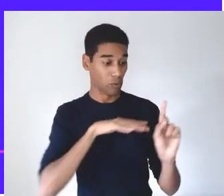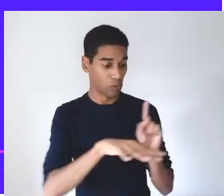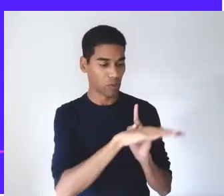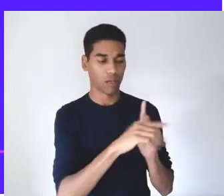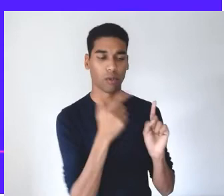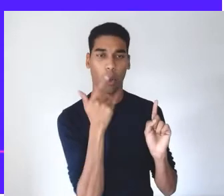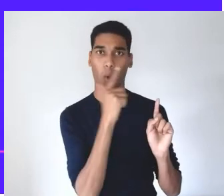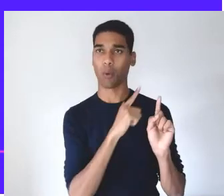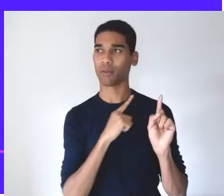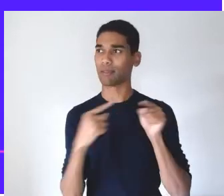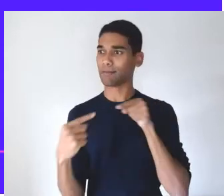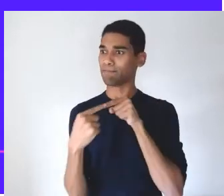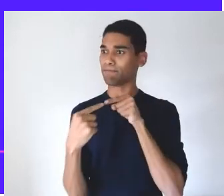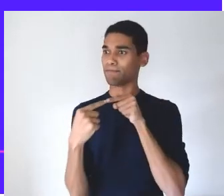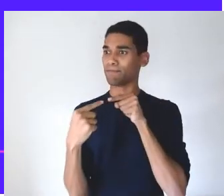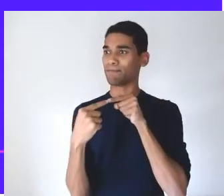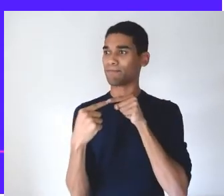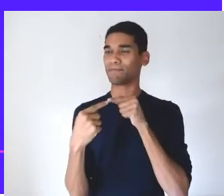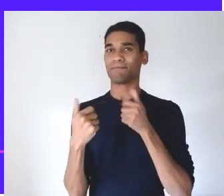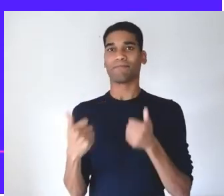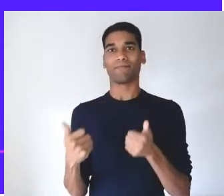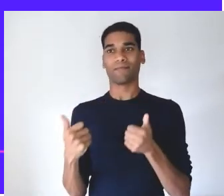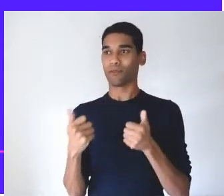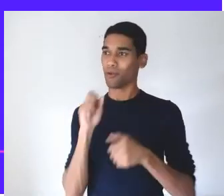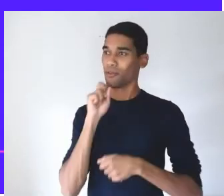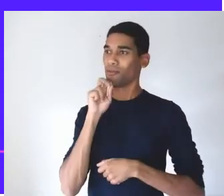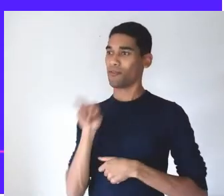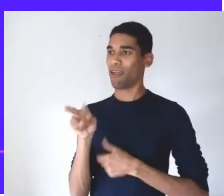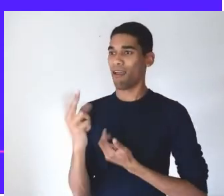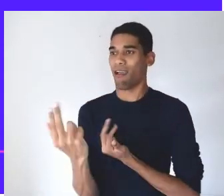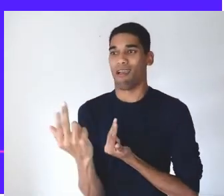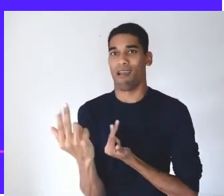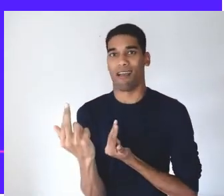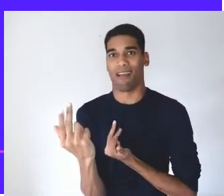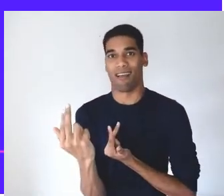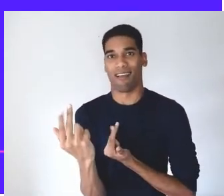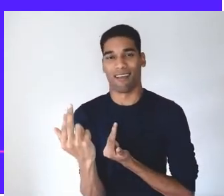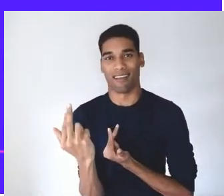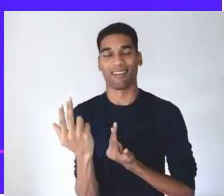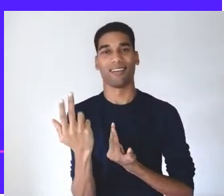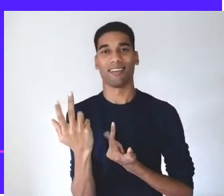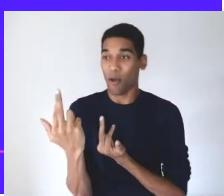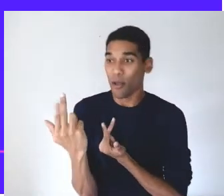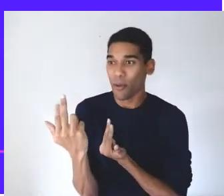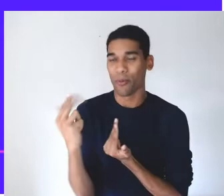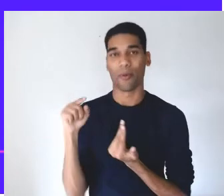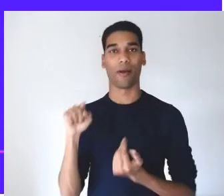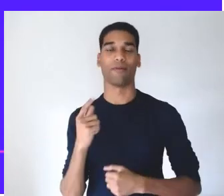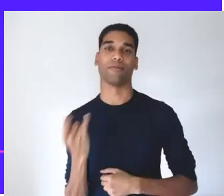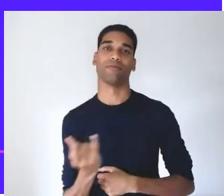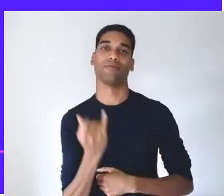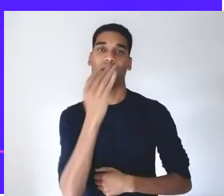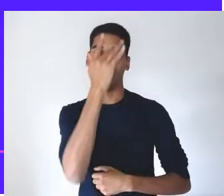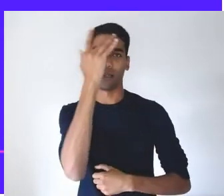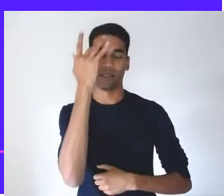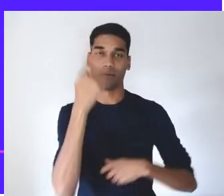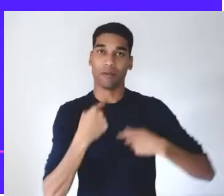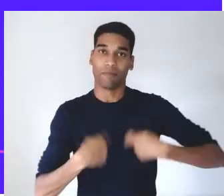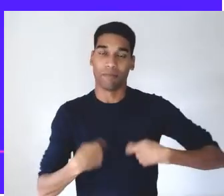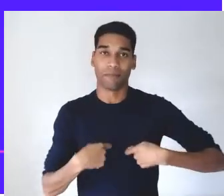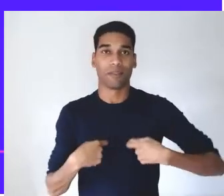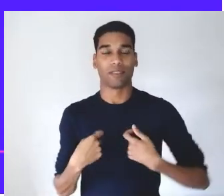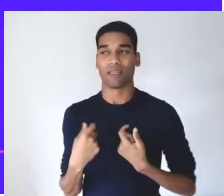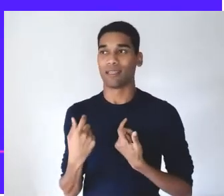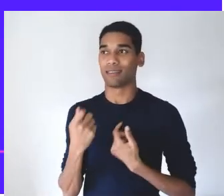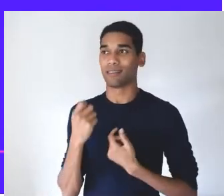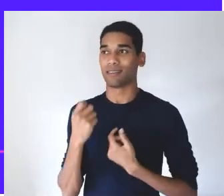conhecido e reconhecido de que identificação é importante, então as pessoas têm que se ver e se sentir representadas. Tem a questão